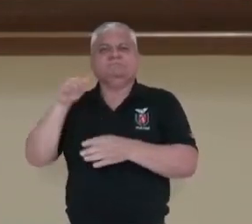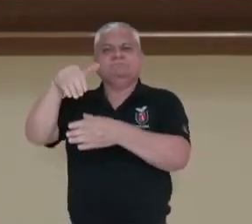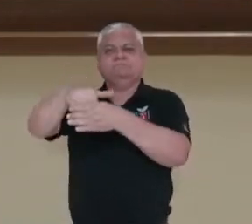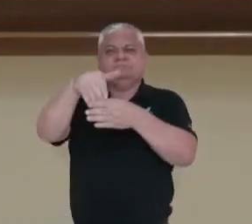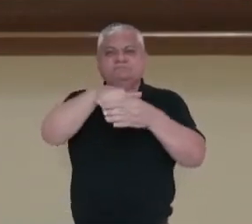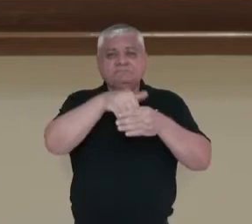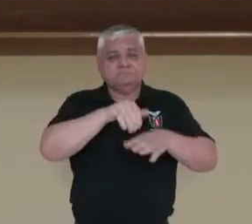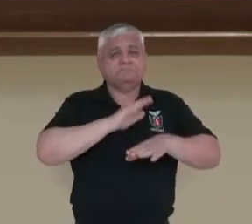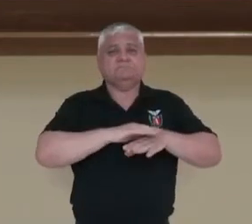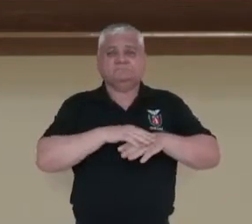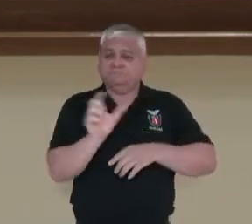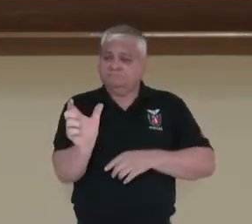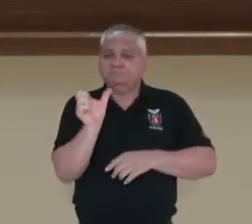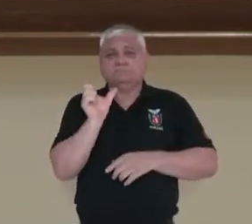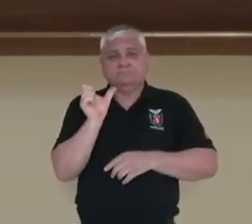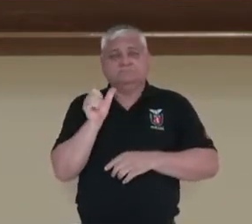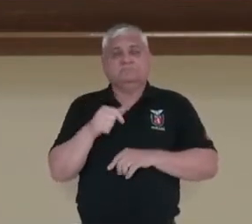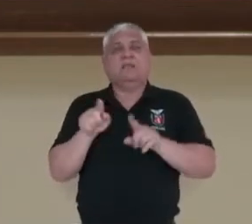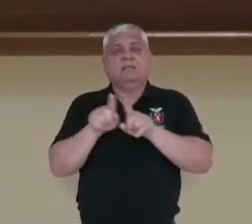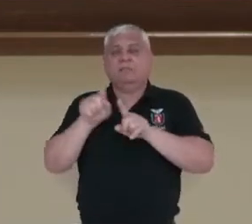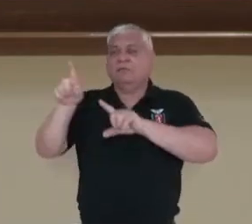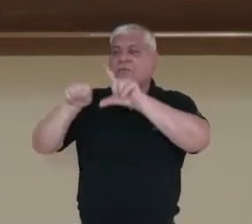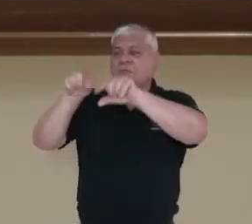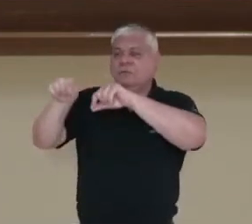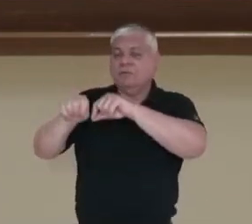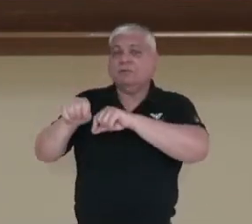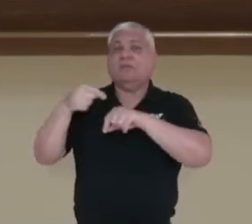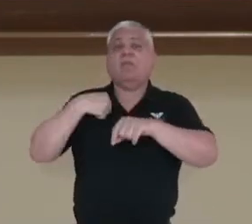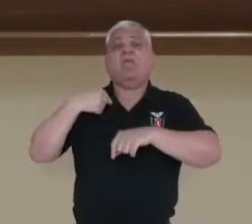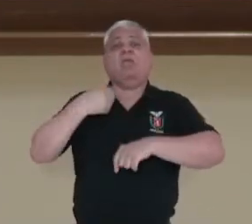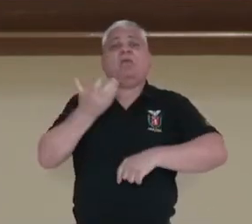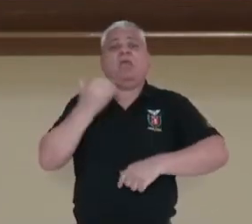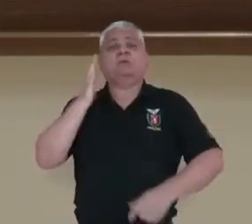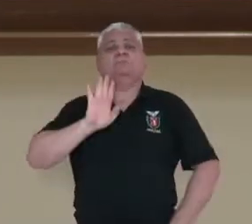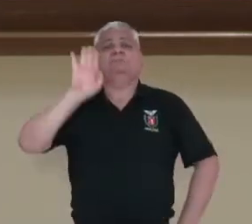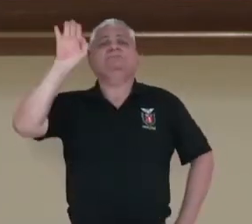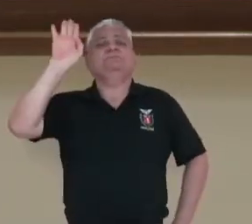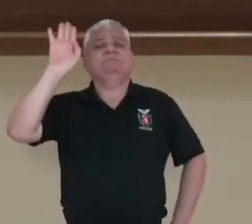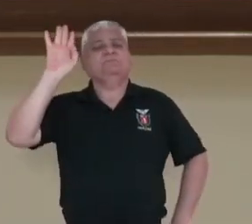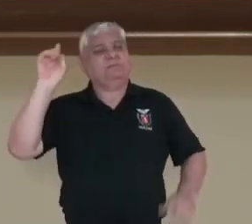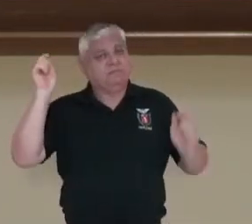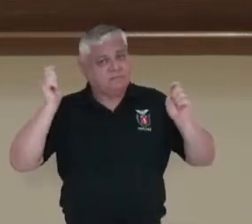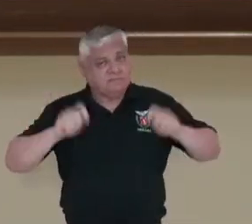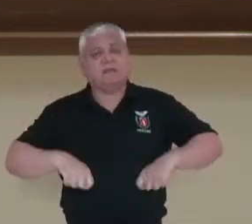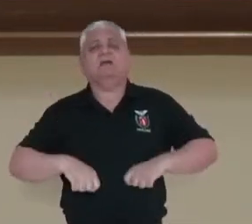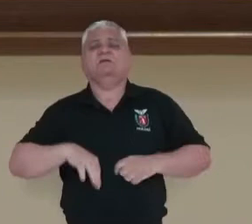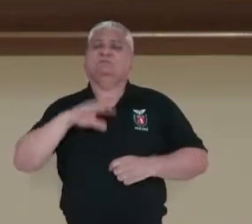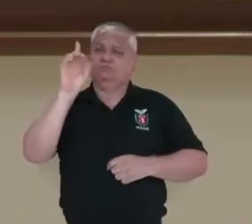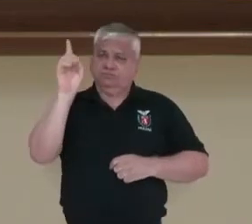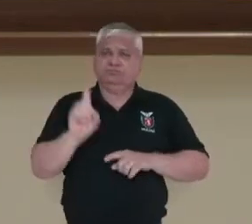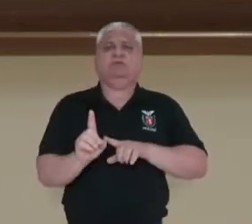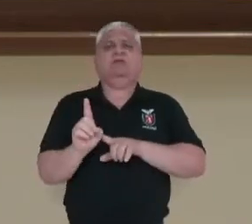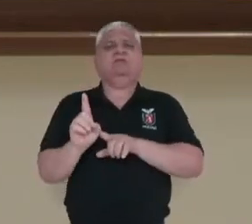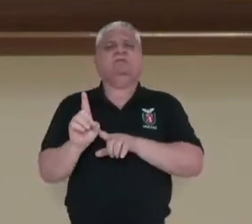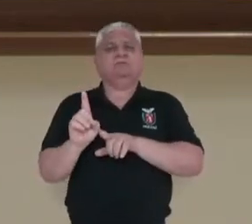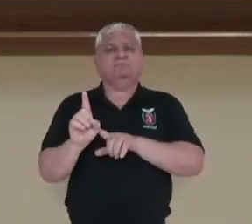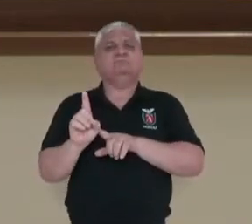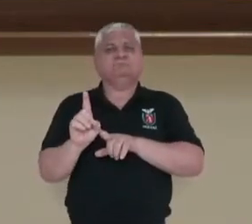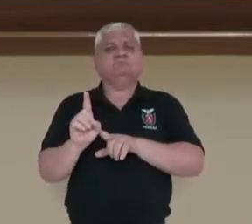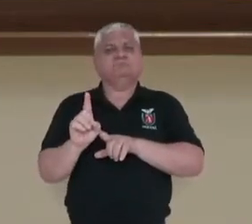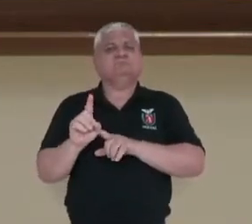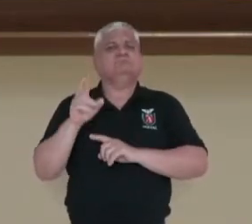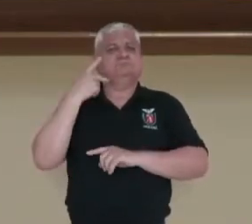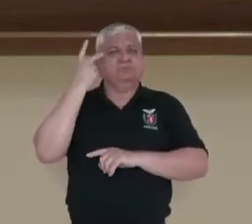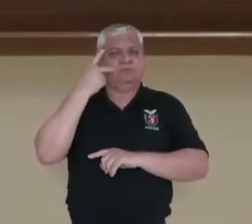elegemos, e também podemos ser elegíveis, certo? Dentro das estruturas básicas, político-partidárias